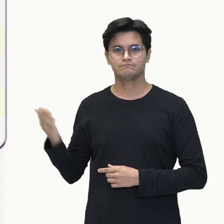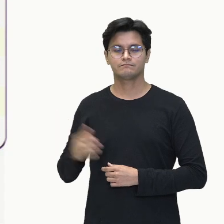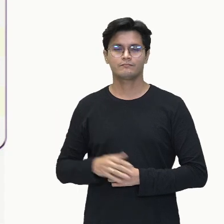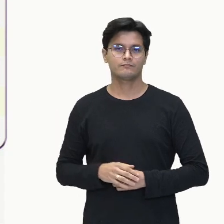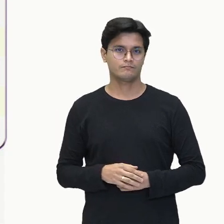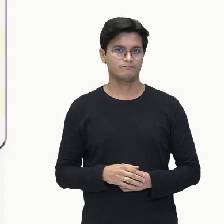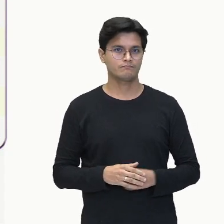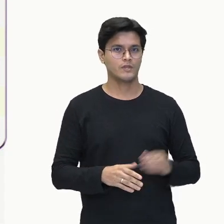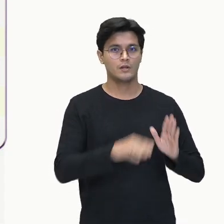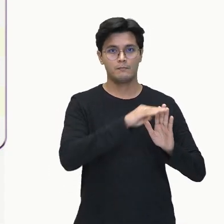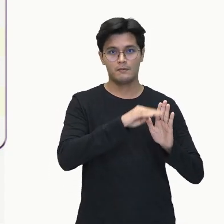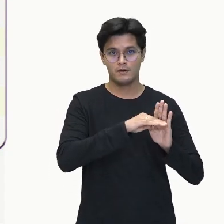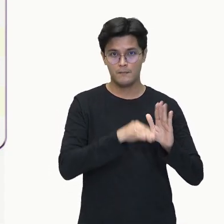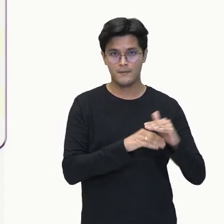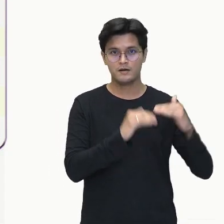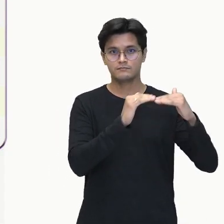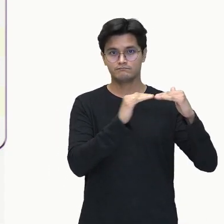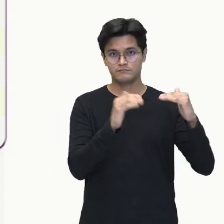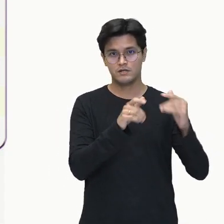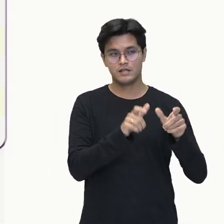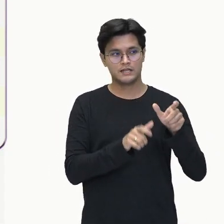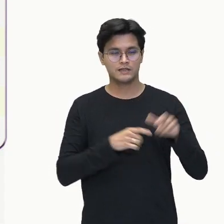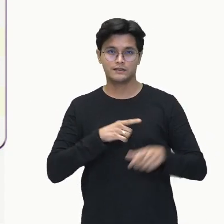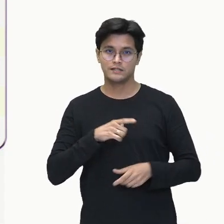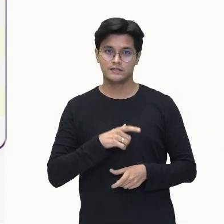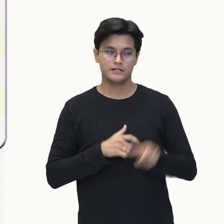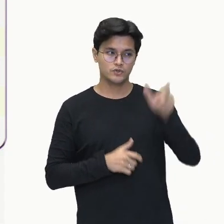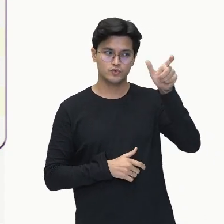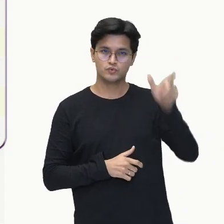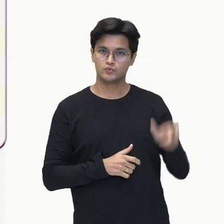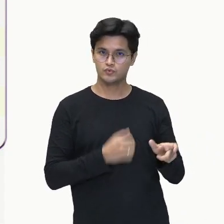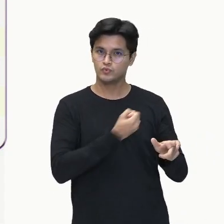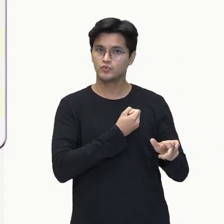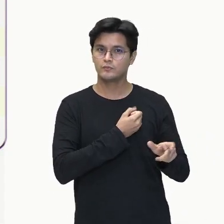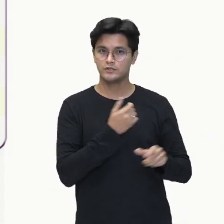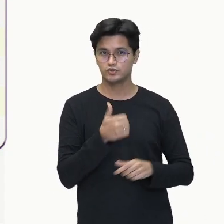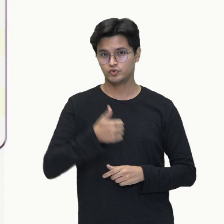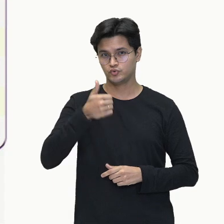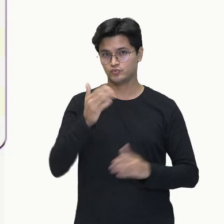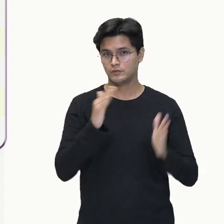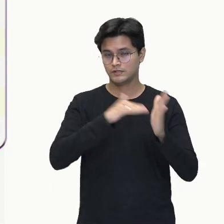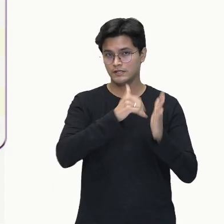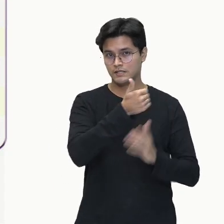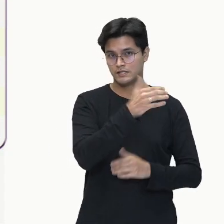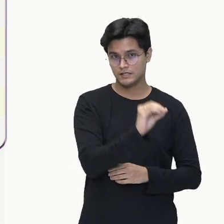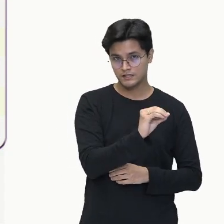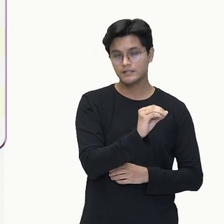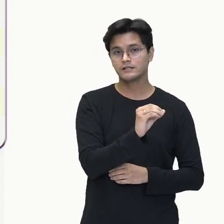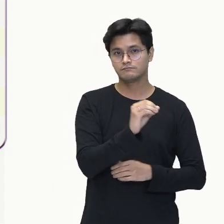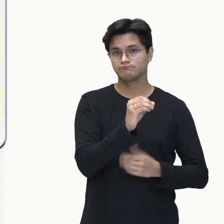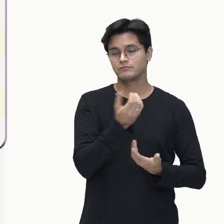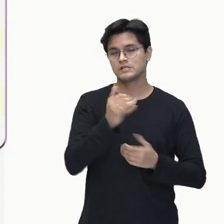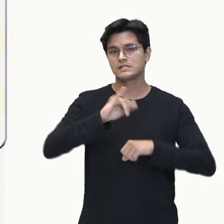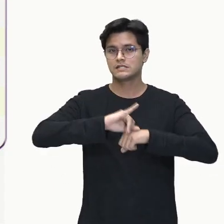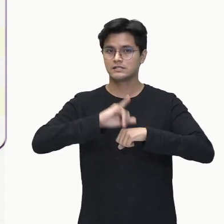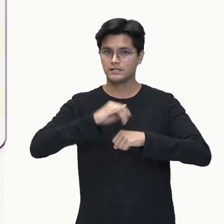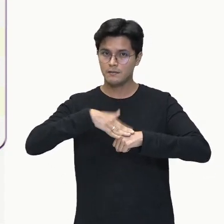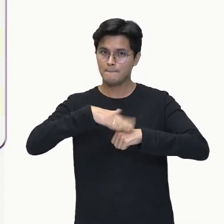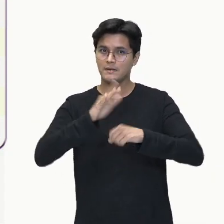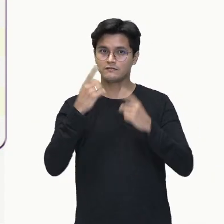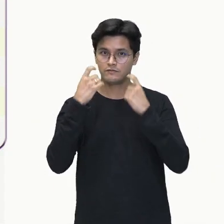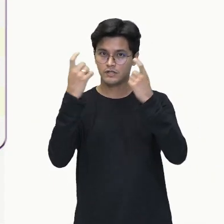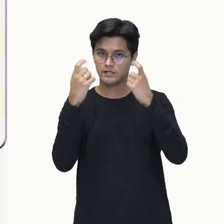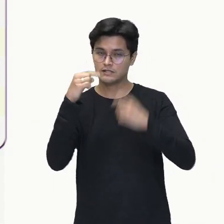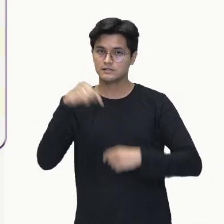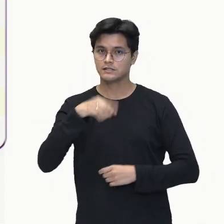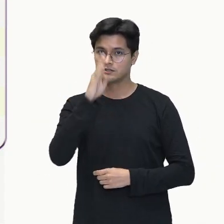primeira coluna, os números de 1 a 10, então é da primeira à 10ª cidade mais violenta no Brasil. Aqui estão